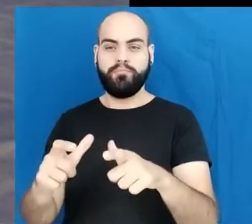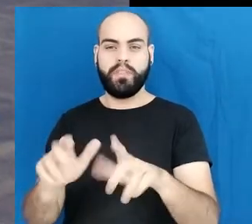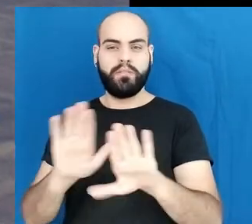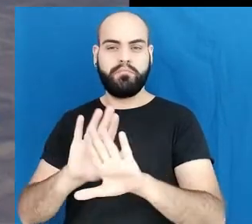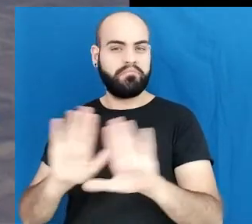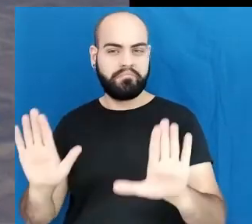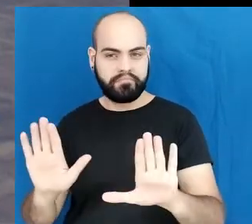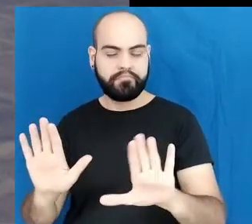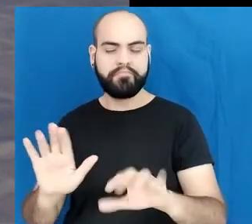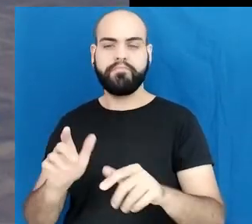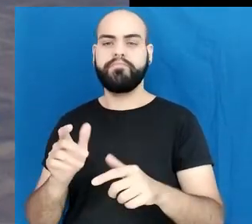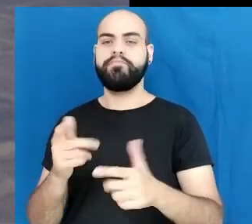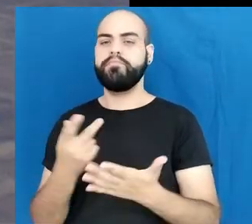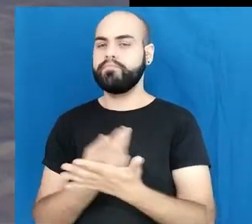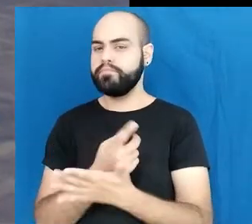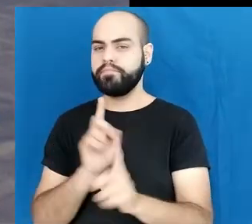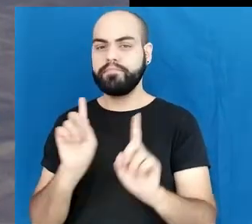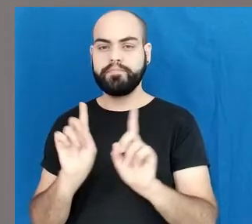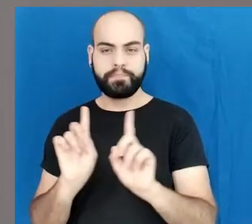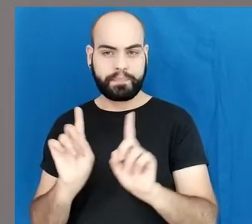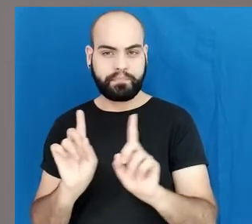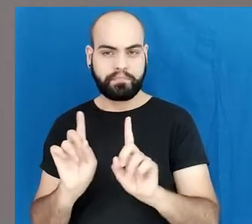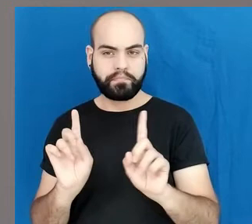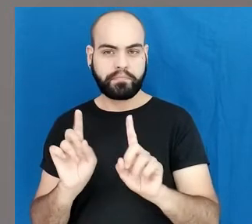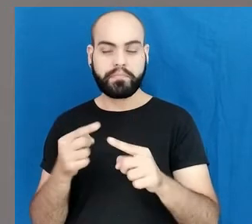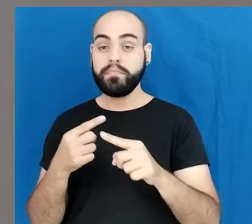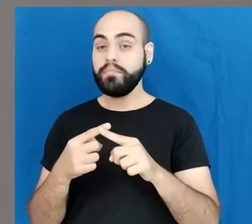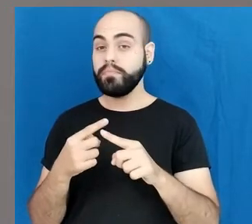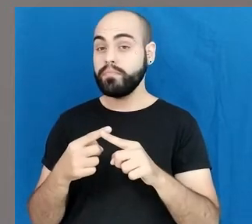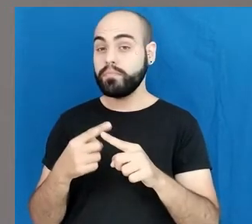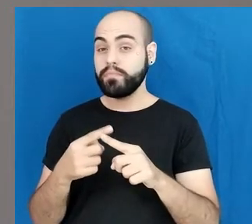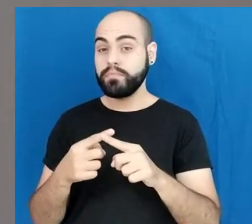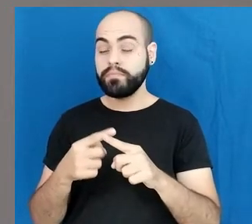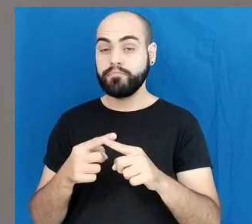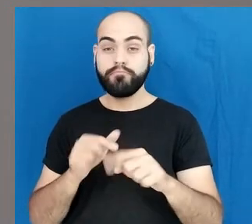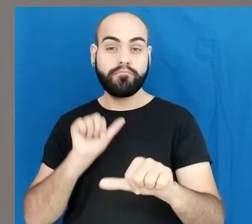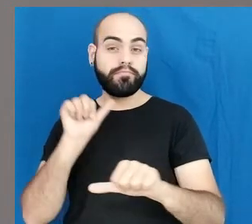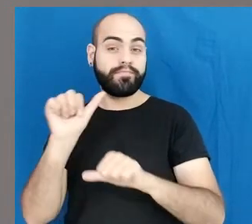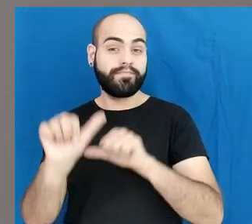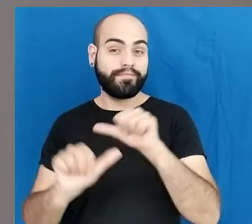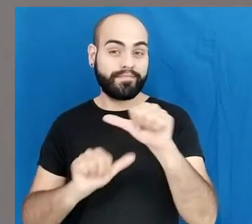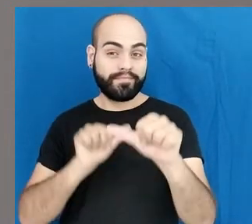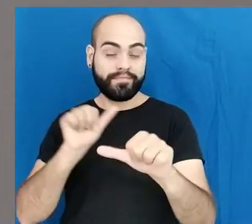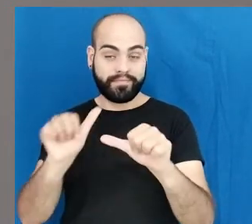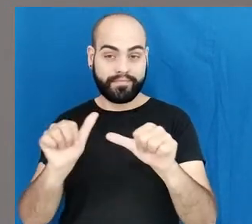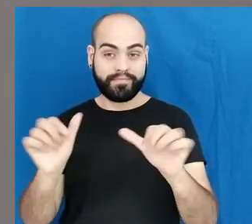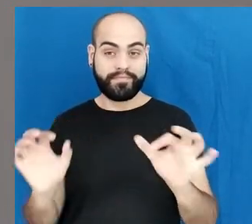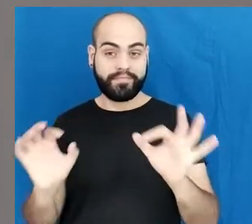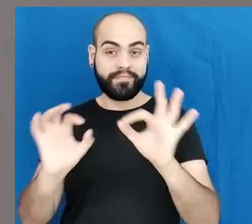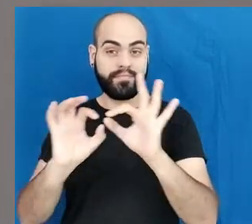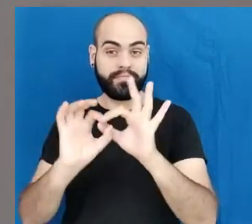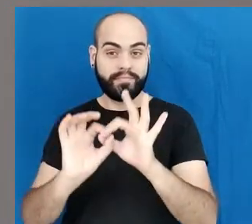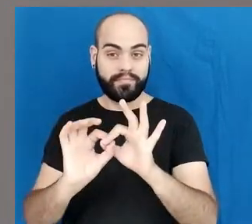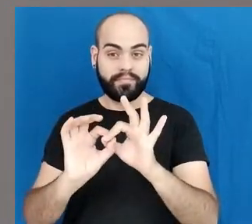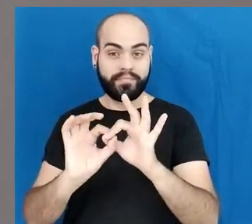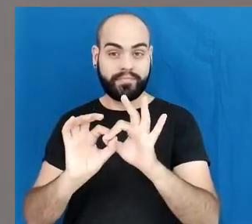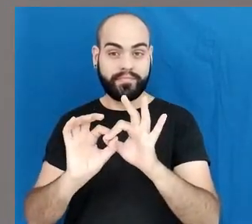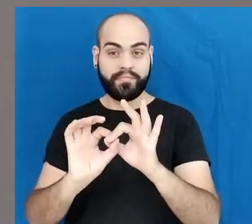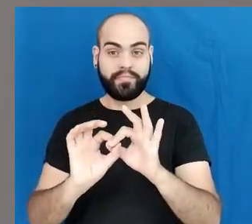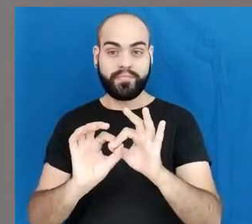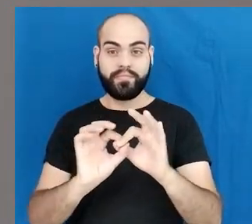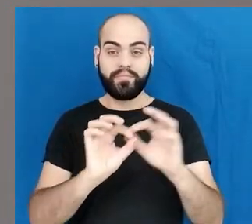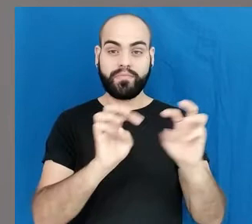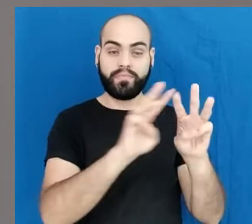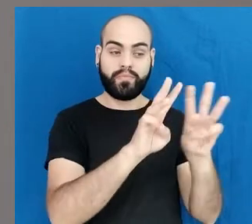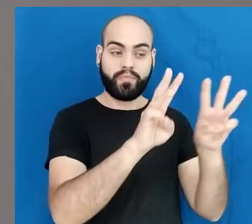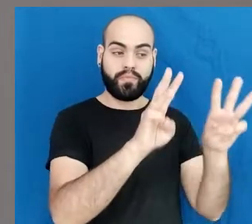isso foi descartado, inclusive em função de retomar a velha parceria